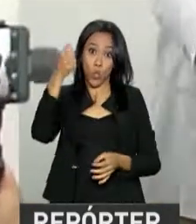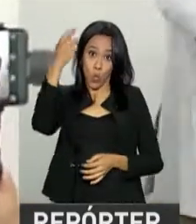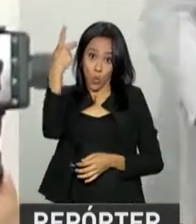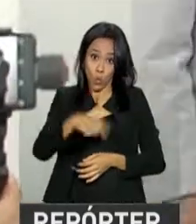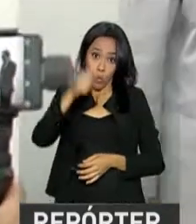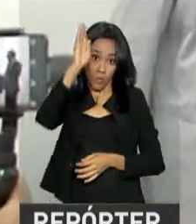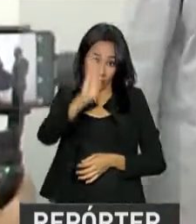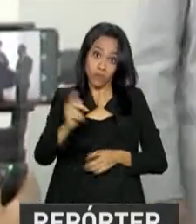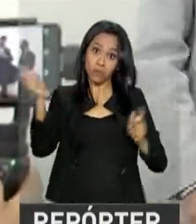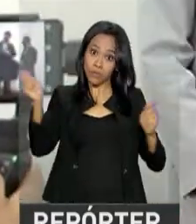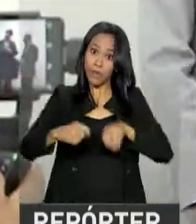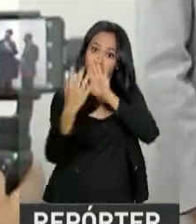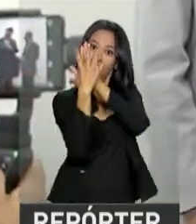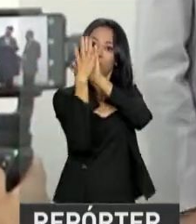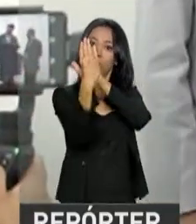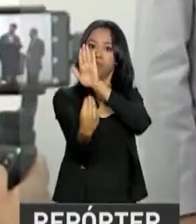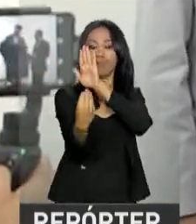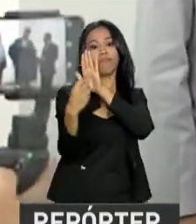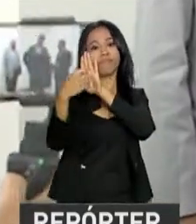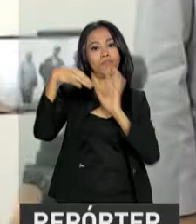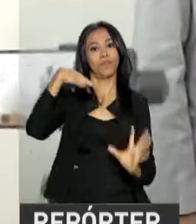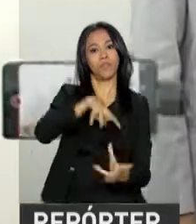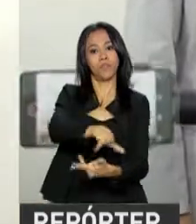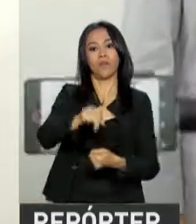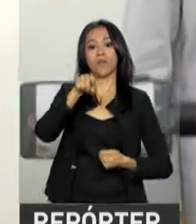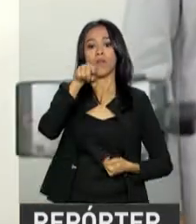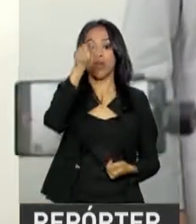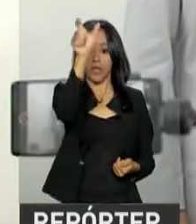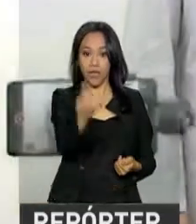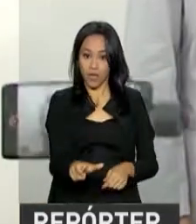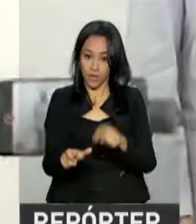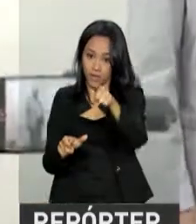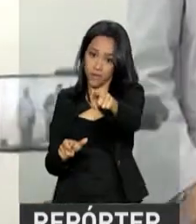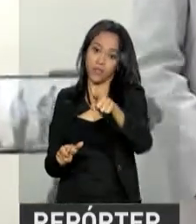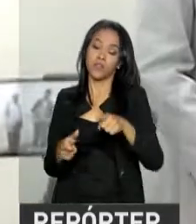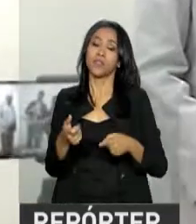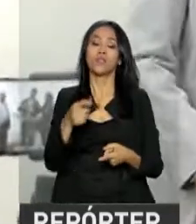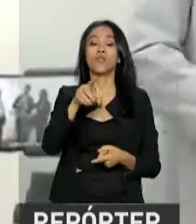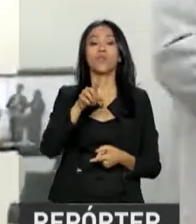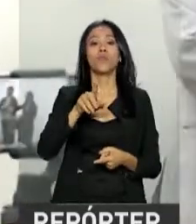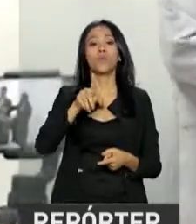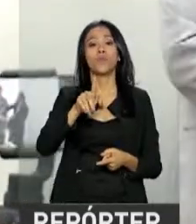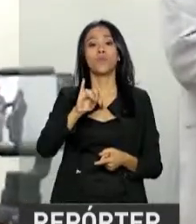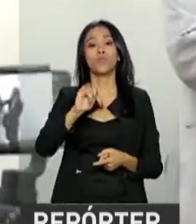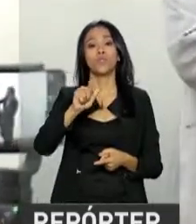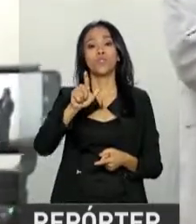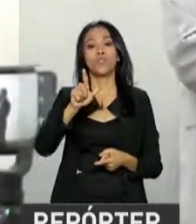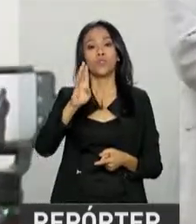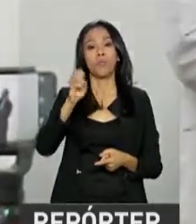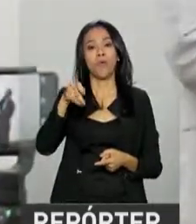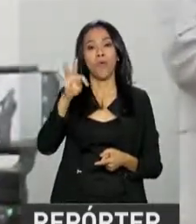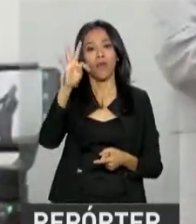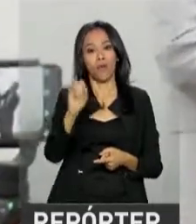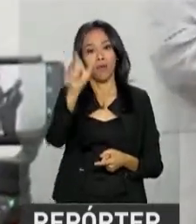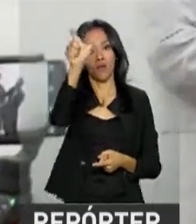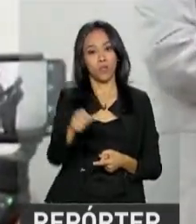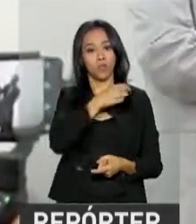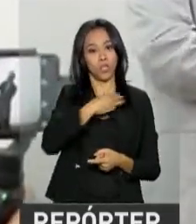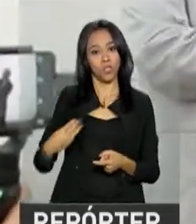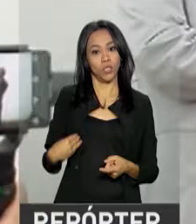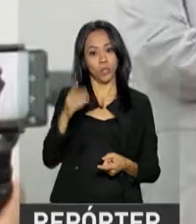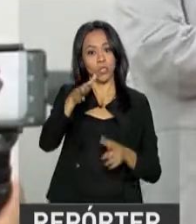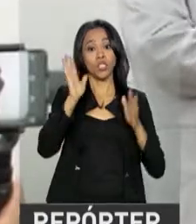terça feira o ministro da ciência tecnologia e inovações e comunicações gilberto kassab inaugurou o prédio do laboratório